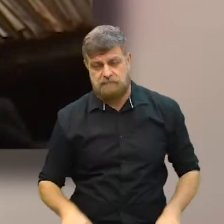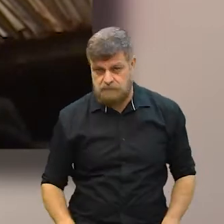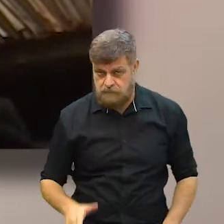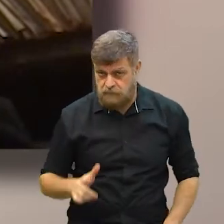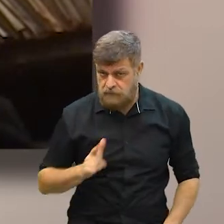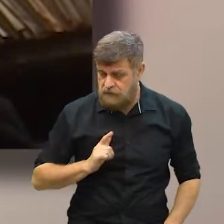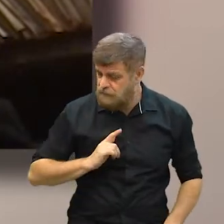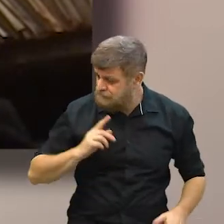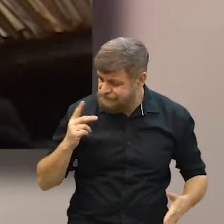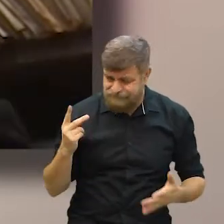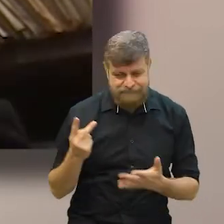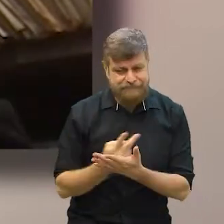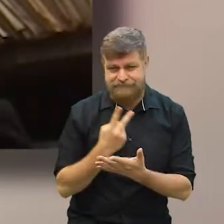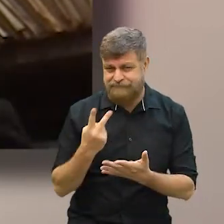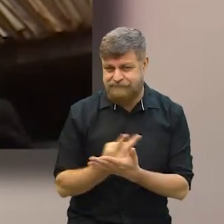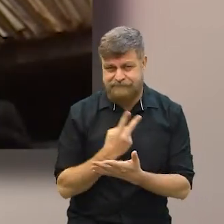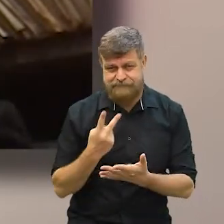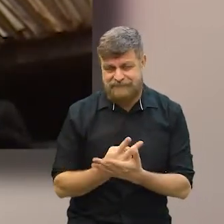é o grande